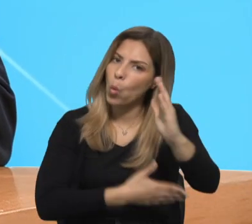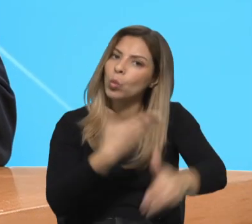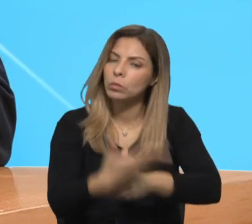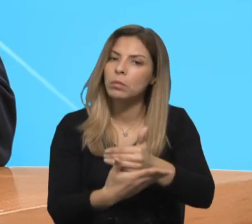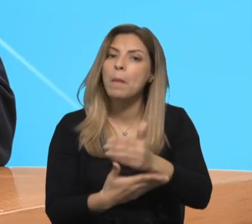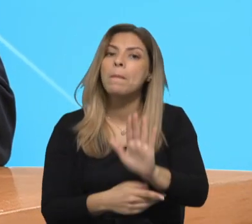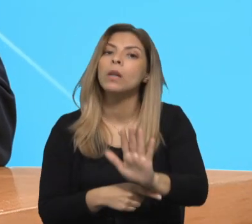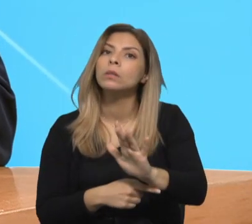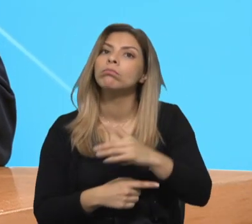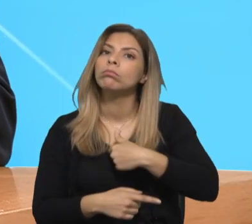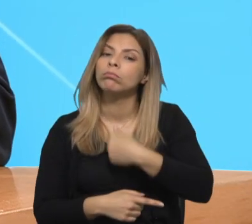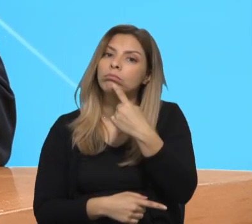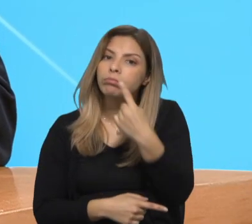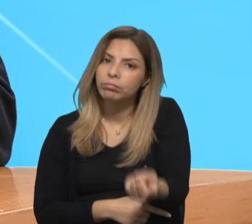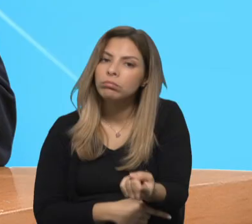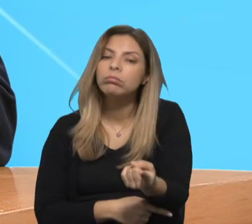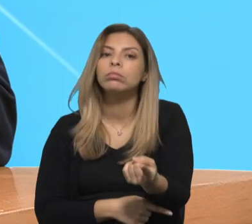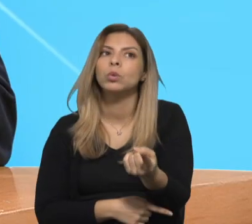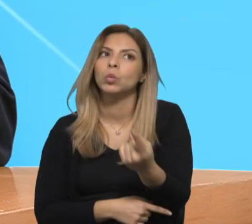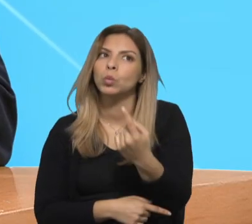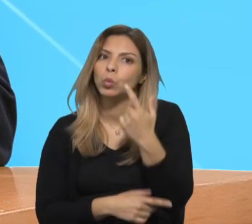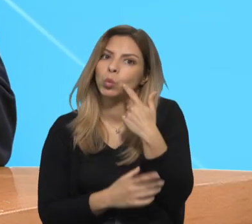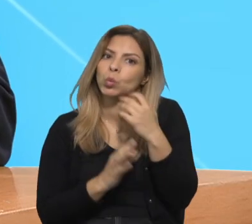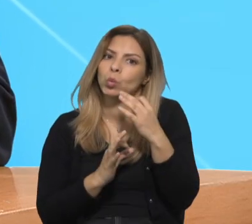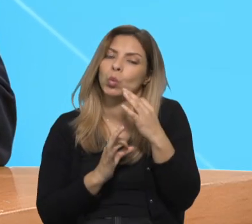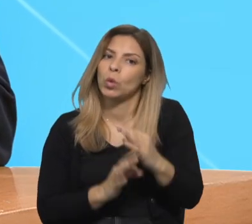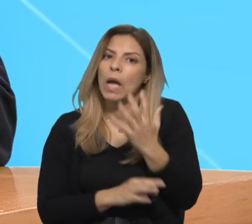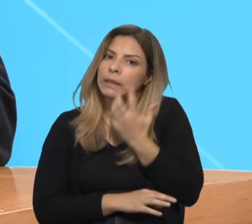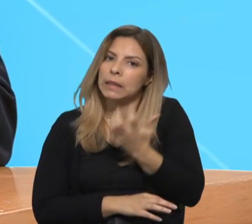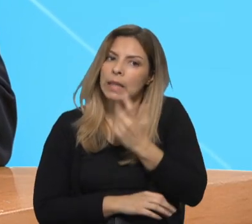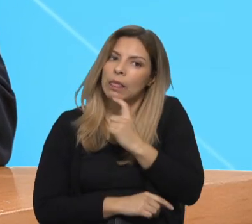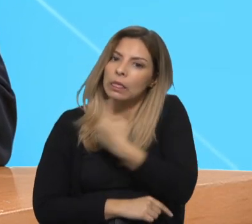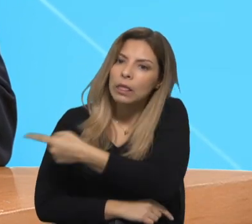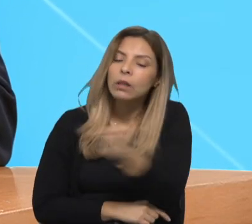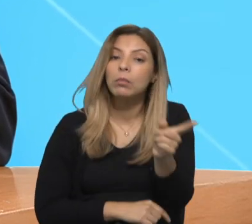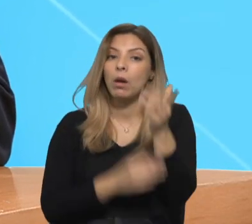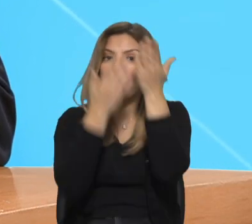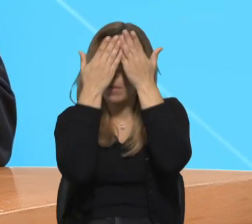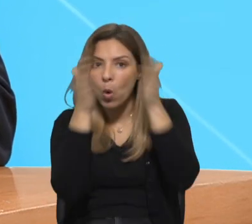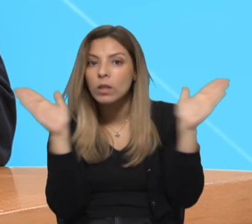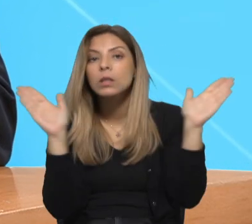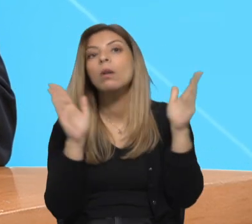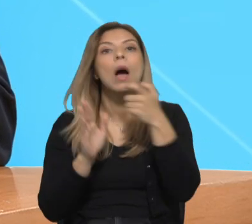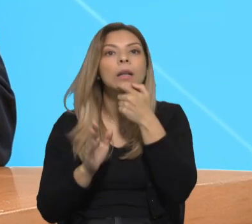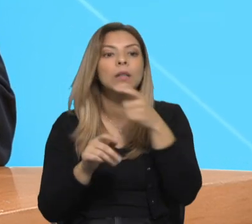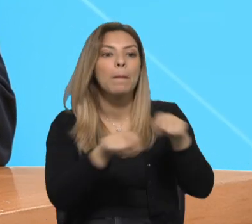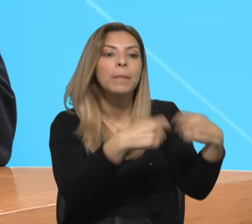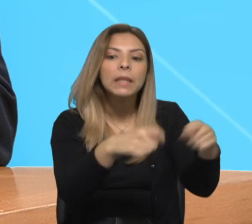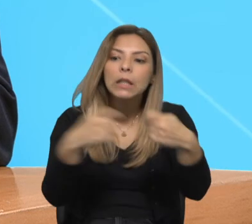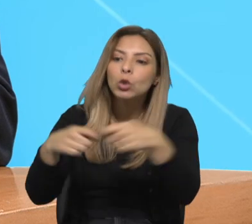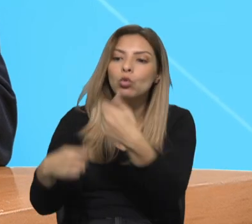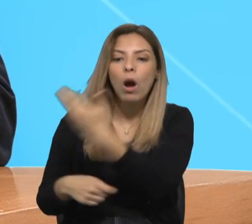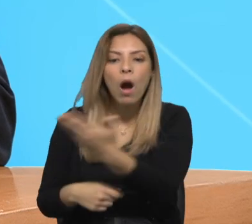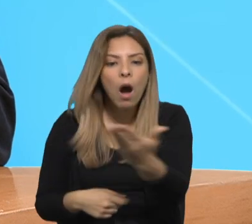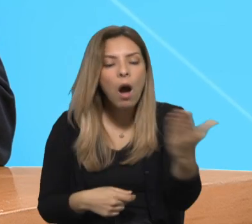nós dizermos e termos o cuidado de dizer de que a democracia constrói-se com partidos políticos. Podem estar